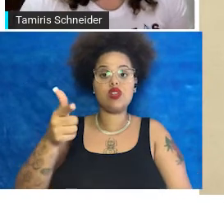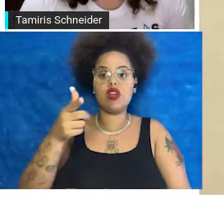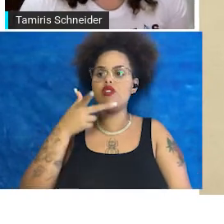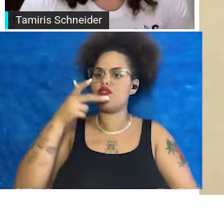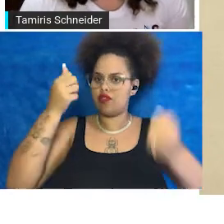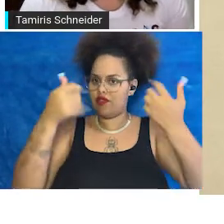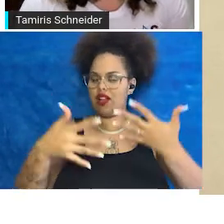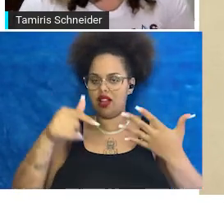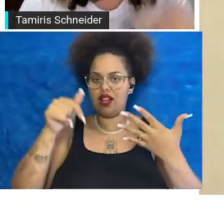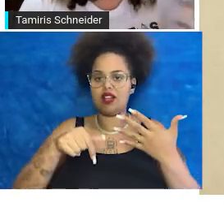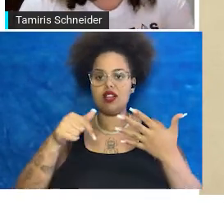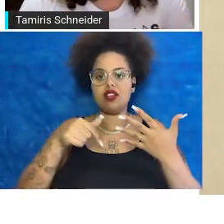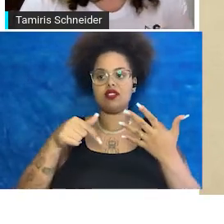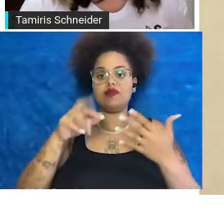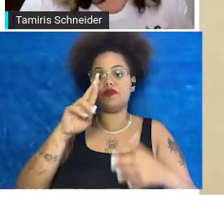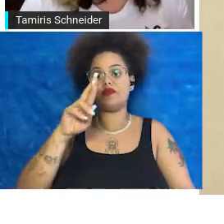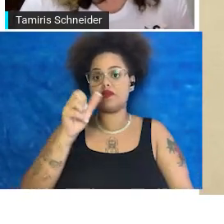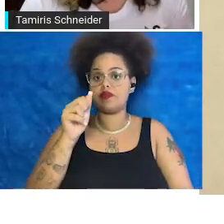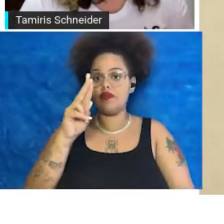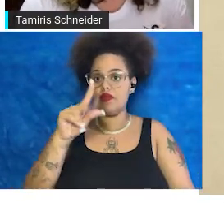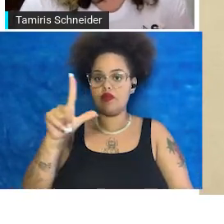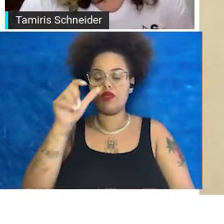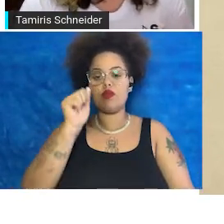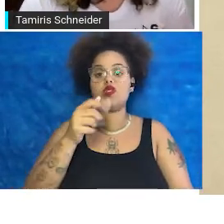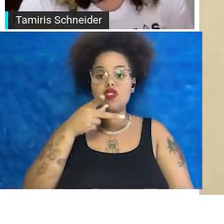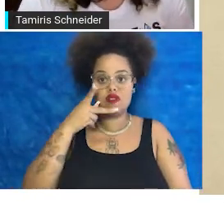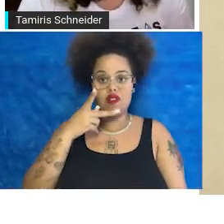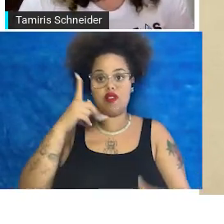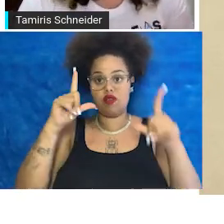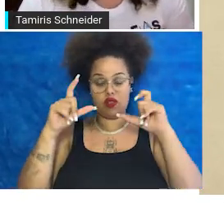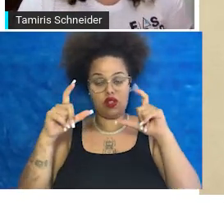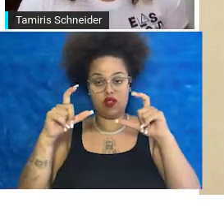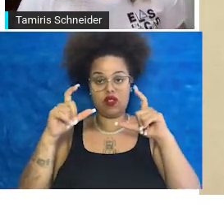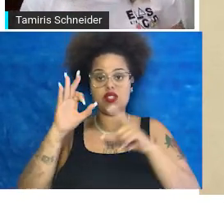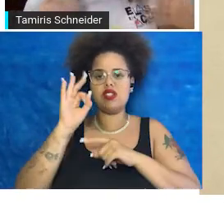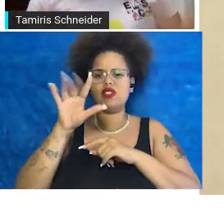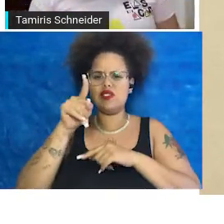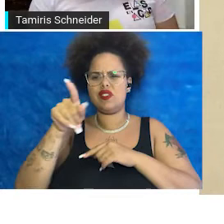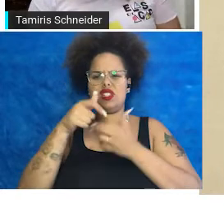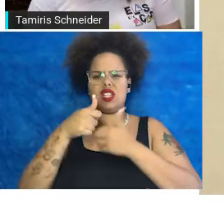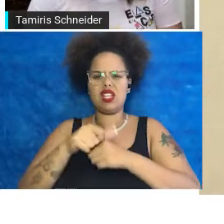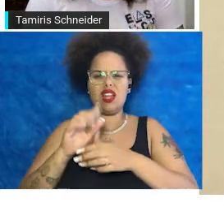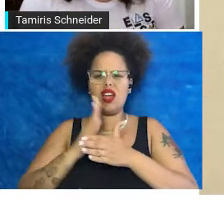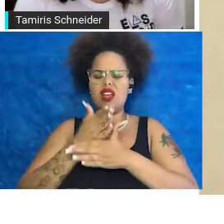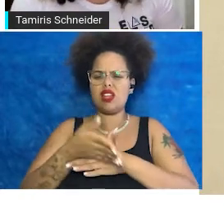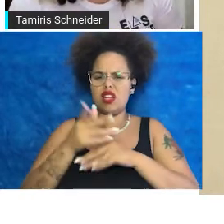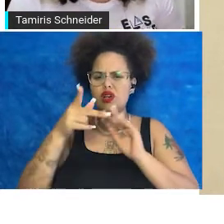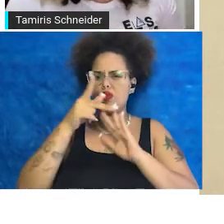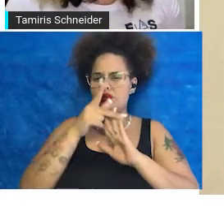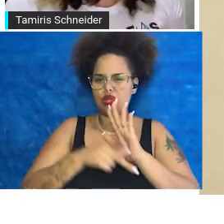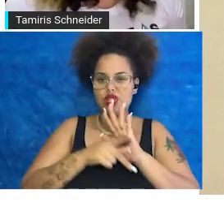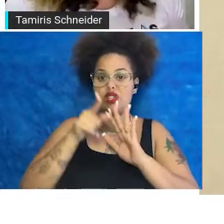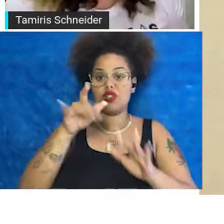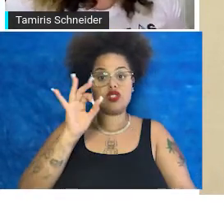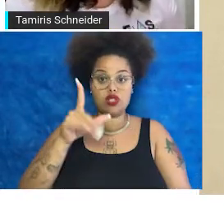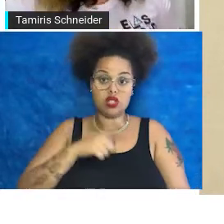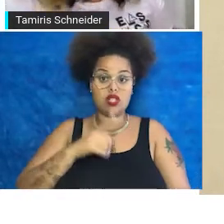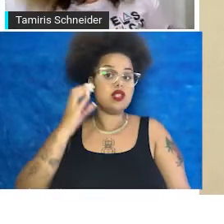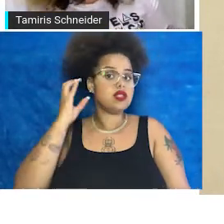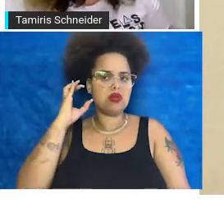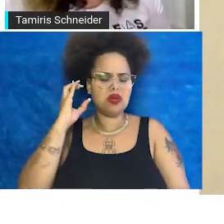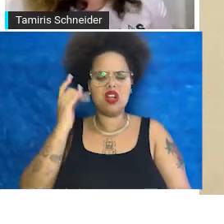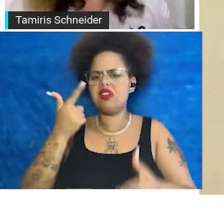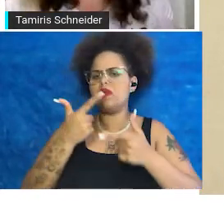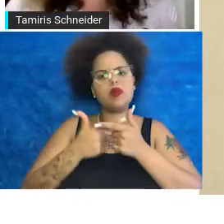aqui. O Raul pode ter falado sobre isso, fotografia e tudo mais. Se você está entrando num projeto e você só tem um celular, não